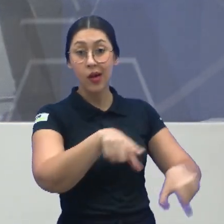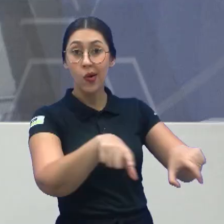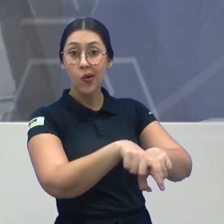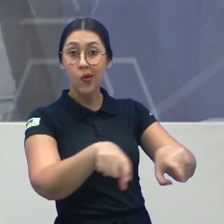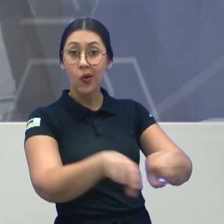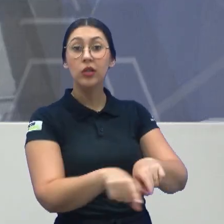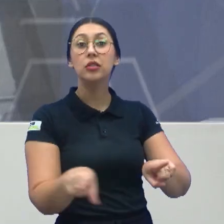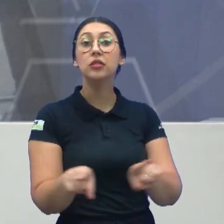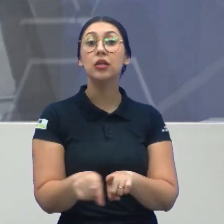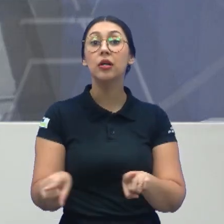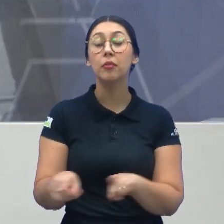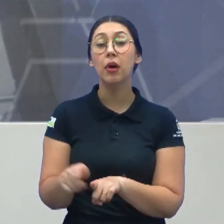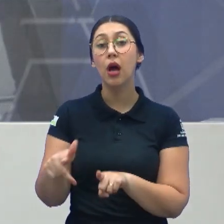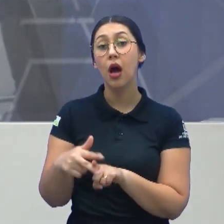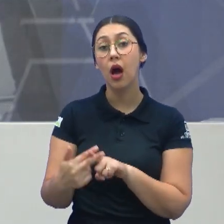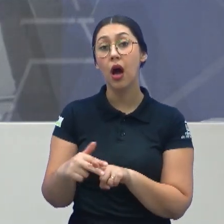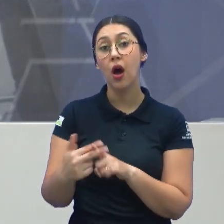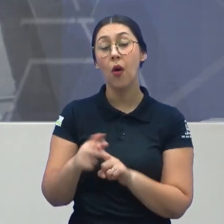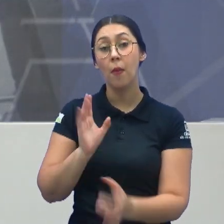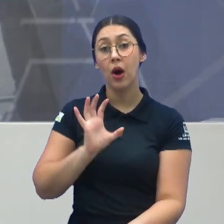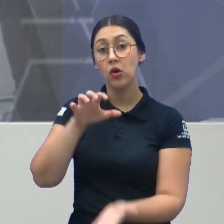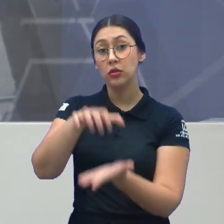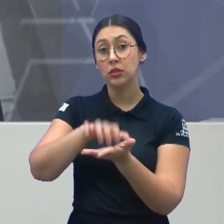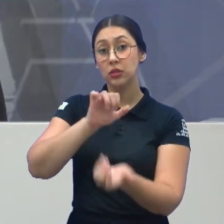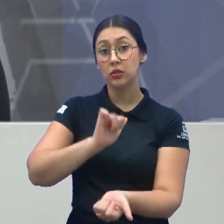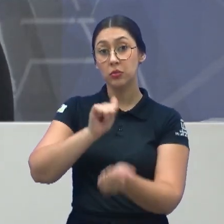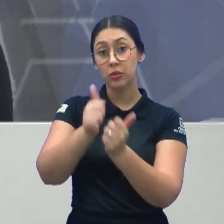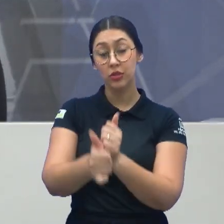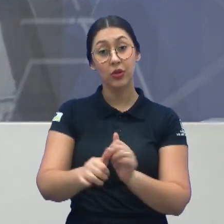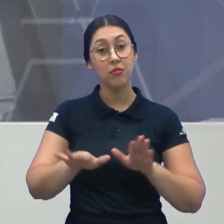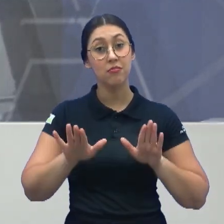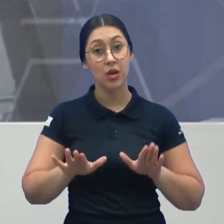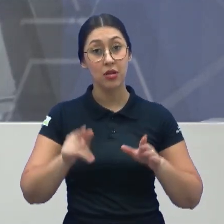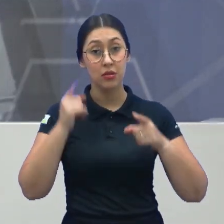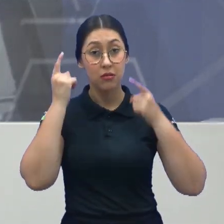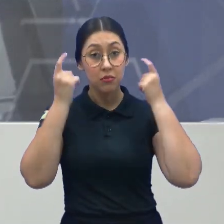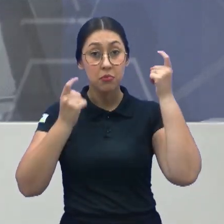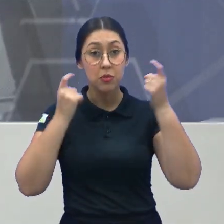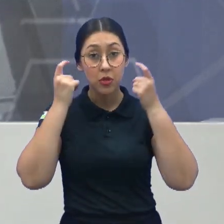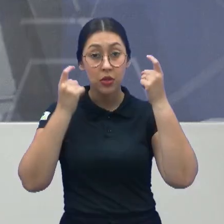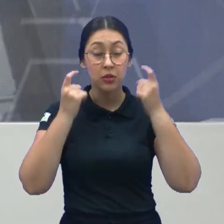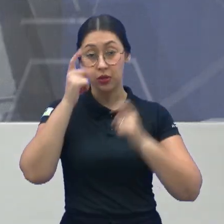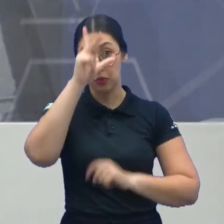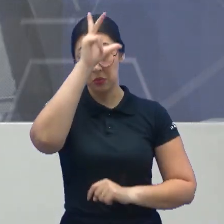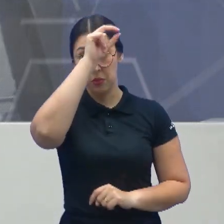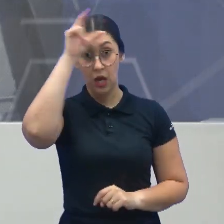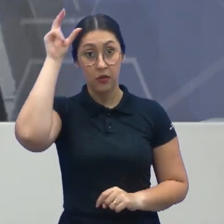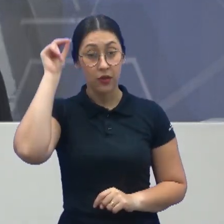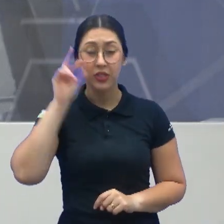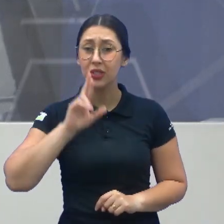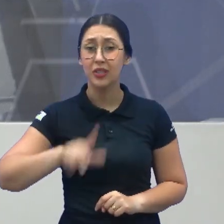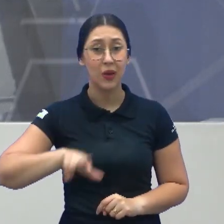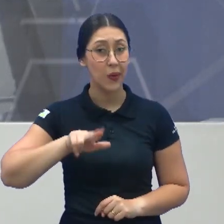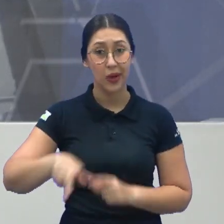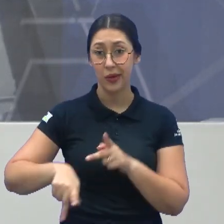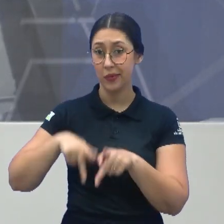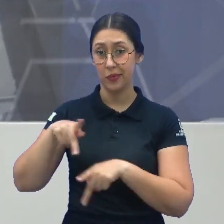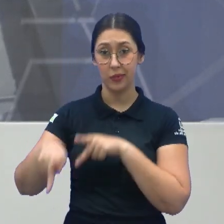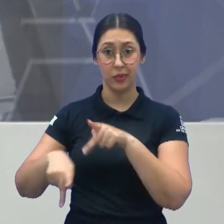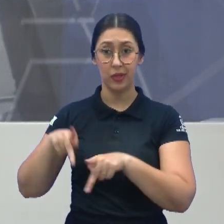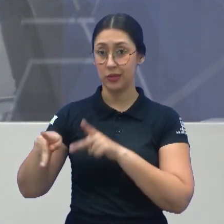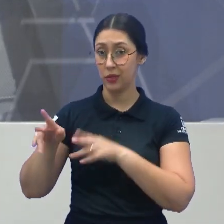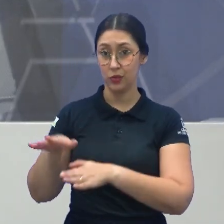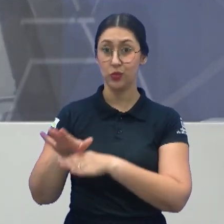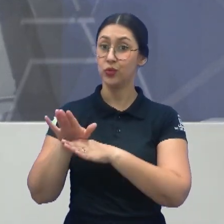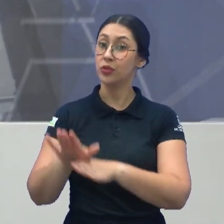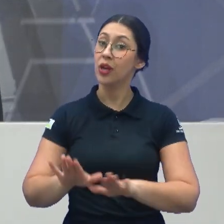centro esportivo do Detroit, que está abandonado. Mas a preocupação do prefeito, infelizmente, não é atender a população, mas